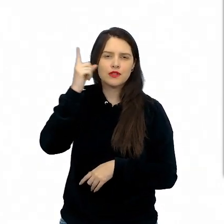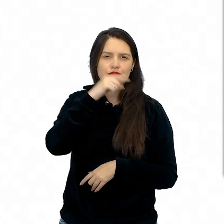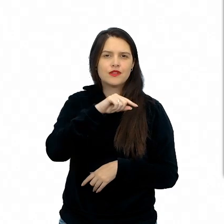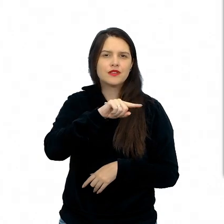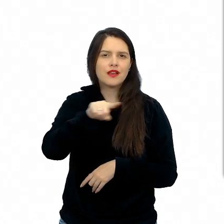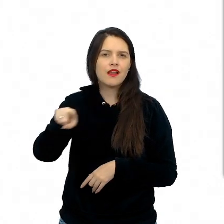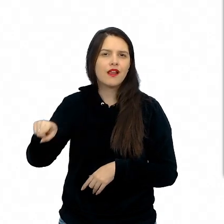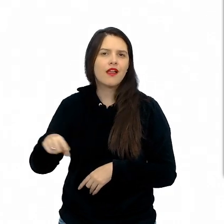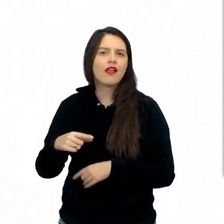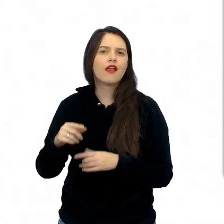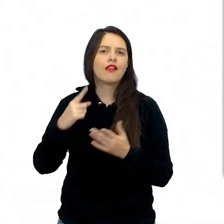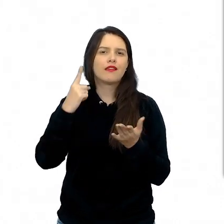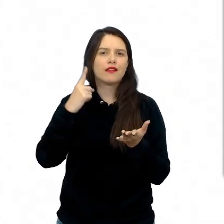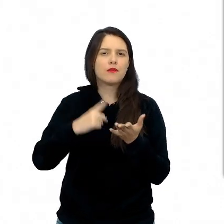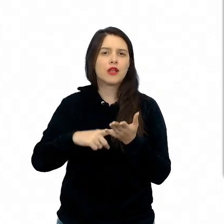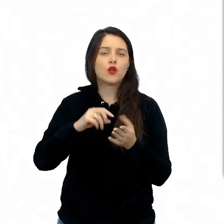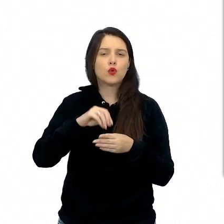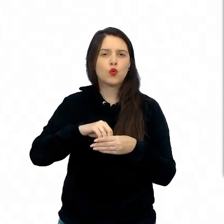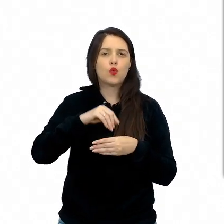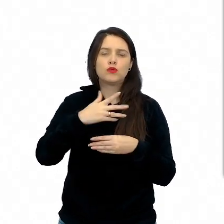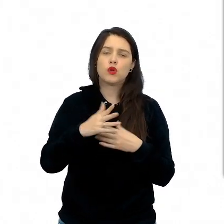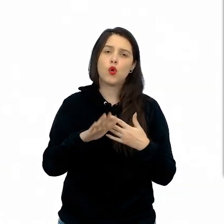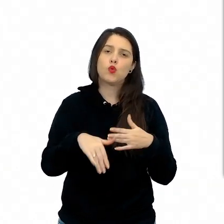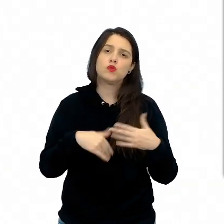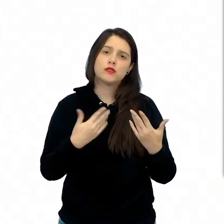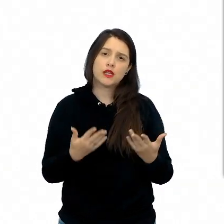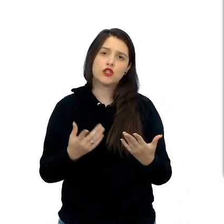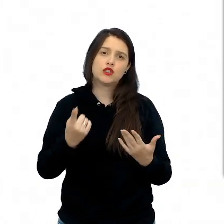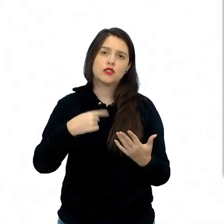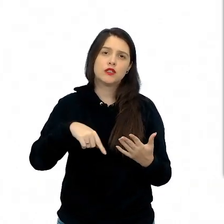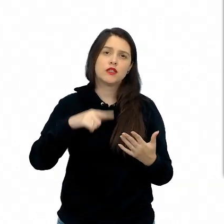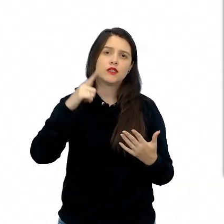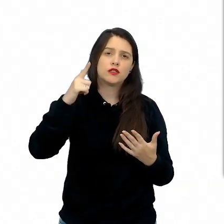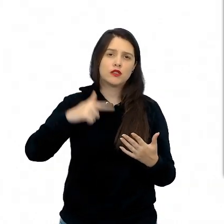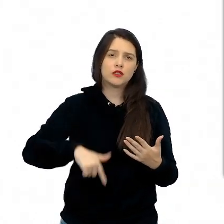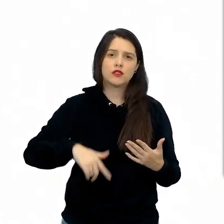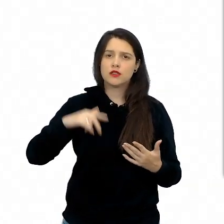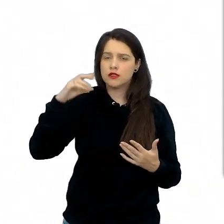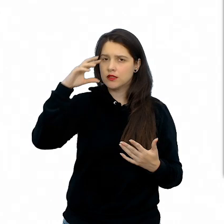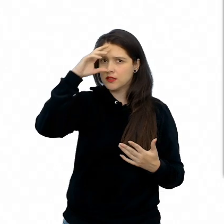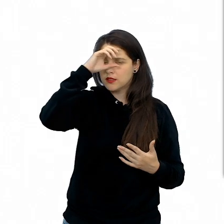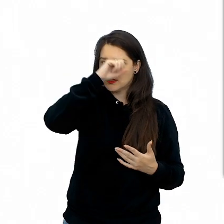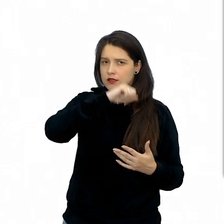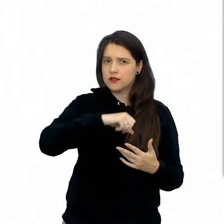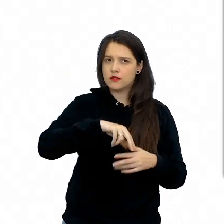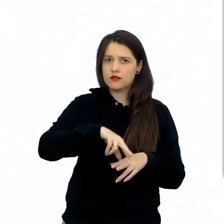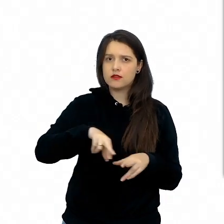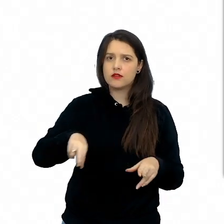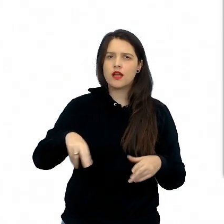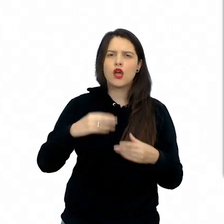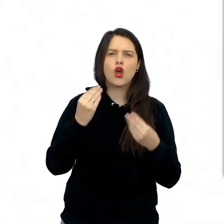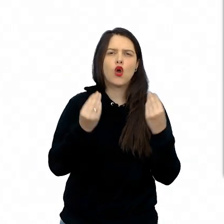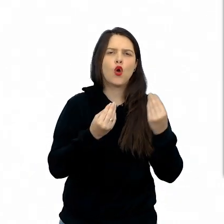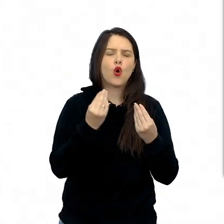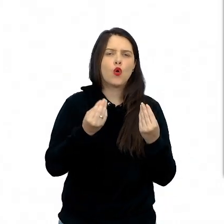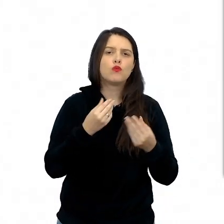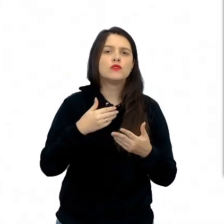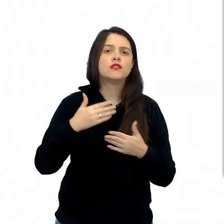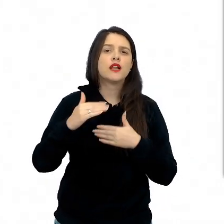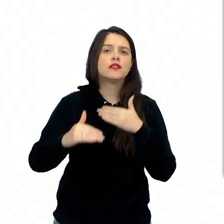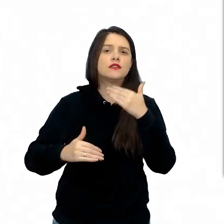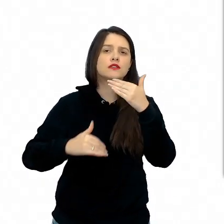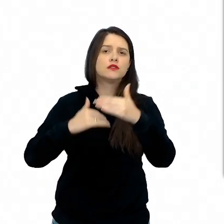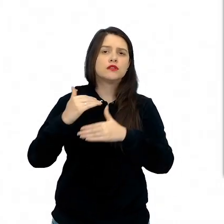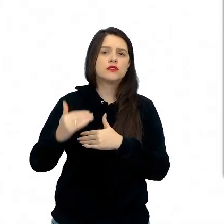de determinado conteúdo, ou seja, a tomada de decisão para encontrar a maneira de como será desenvolvido